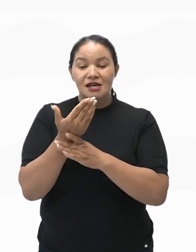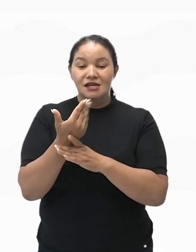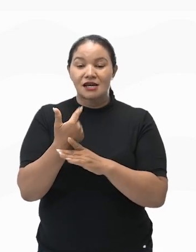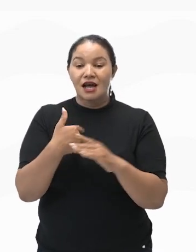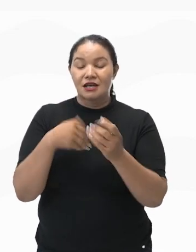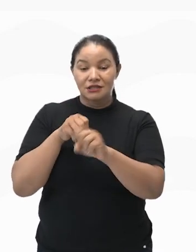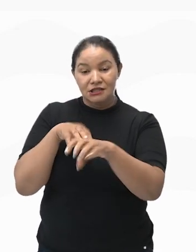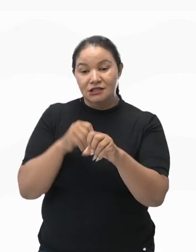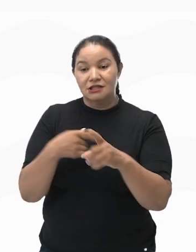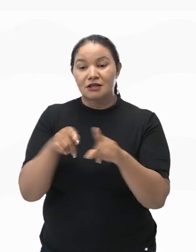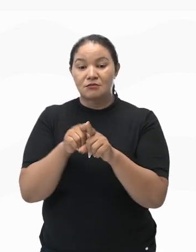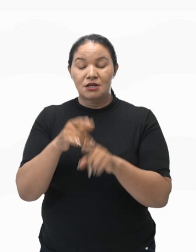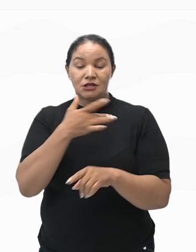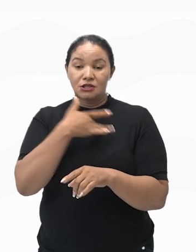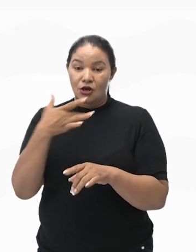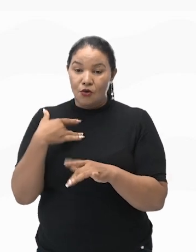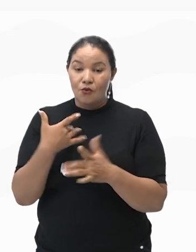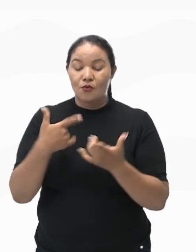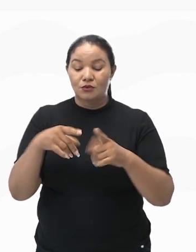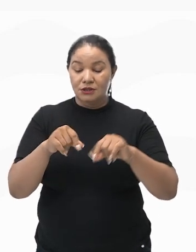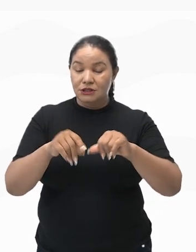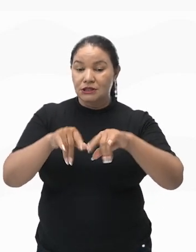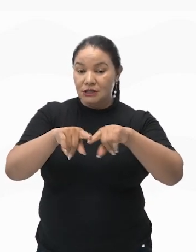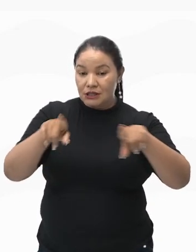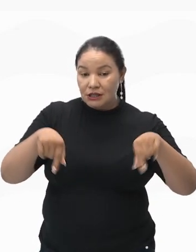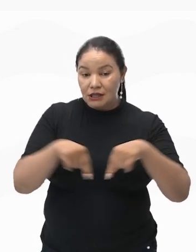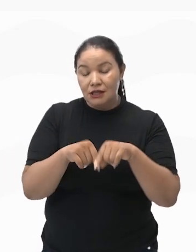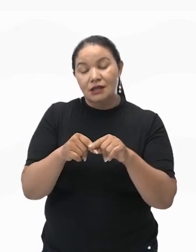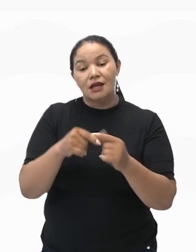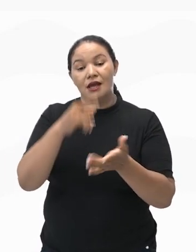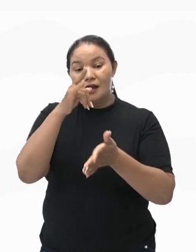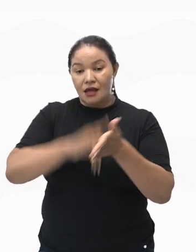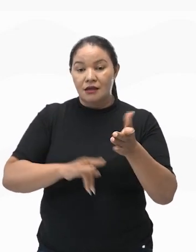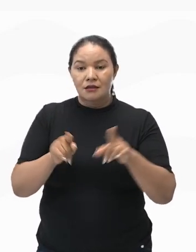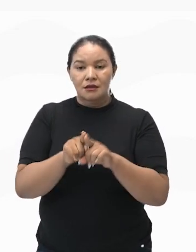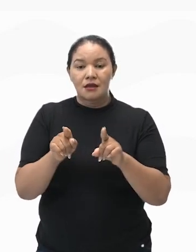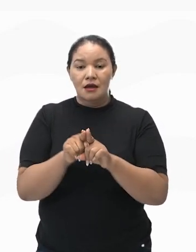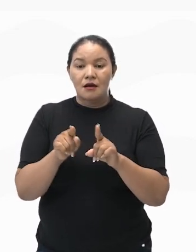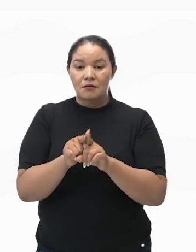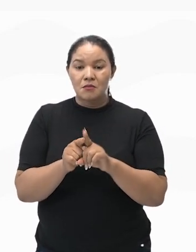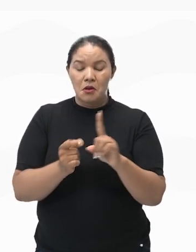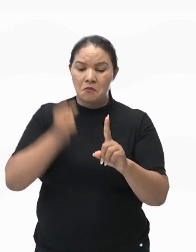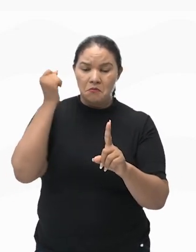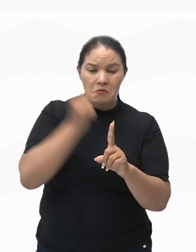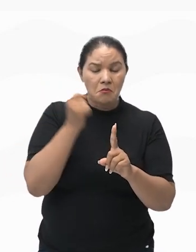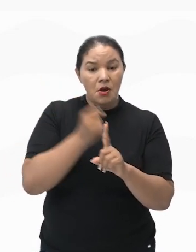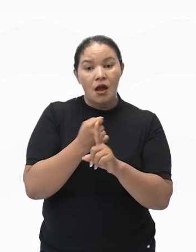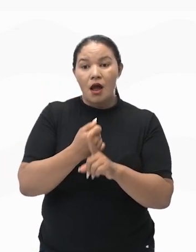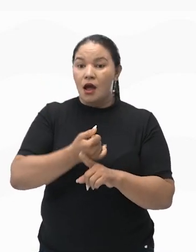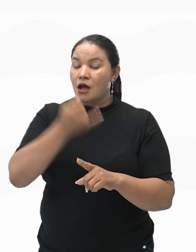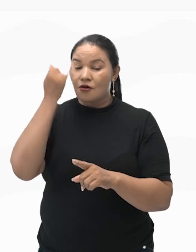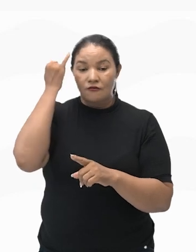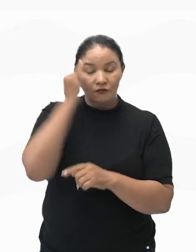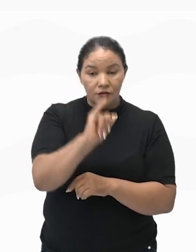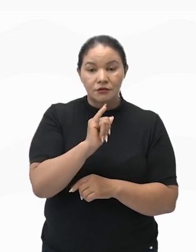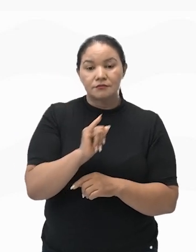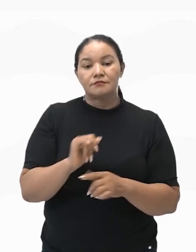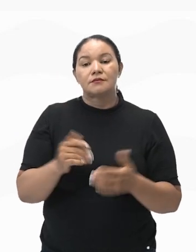questão da demarcação de terras, como nós falamos, e combater genocídio. Por incrível que pareça, nós